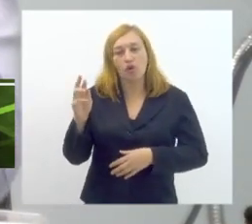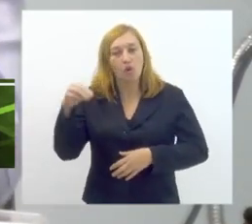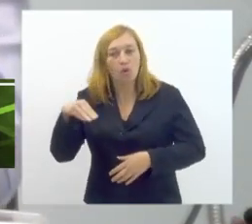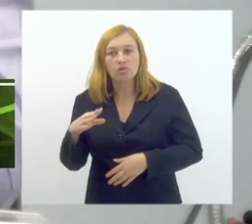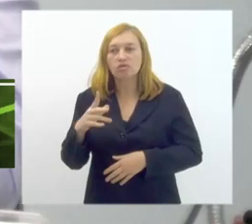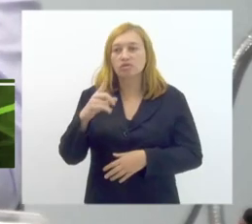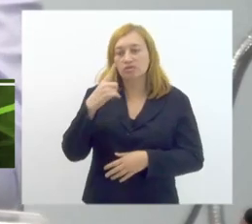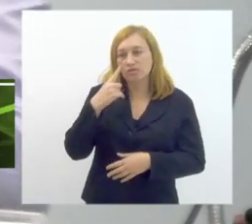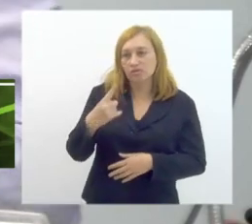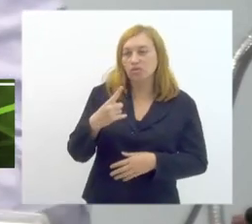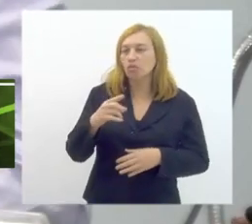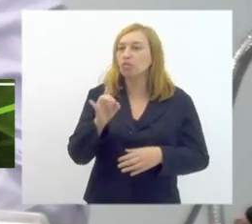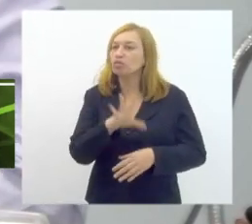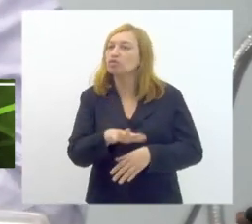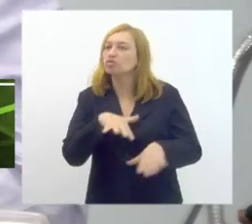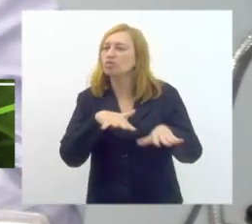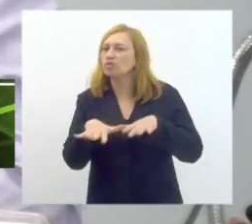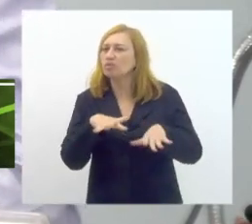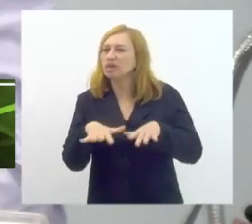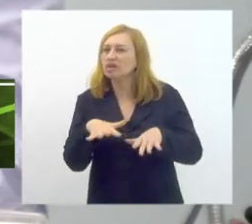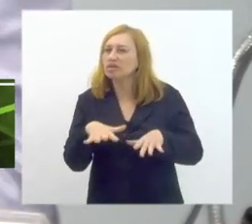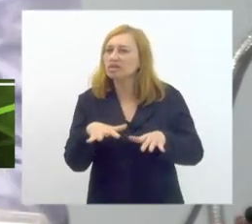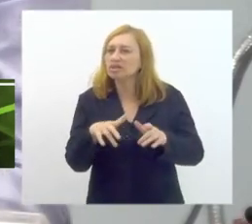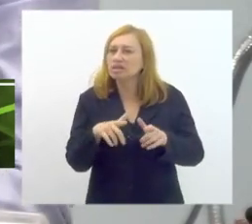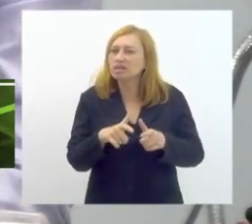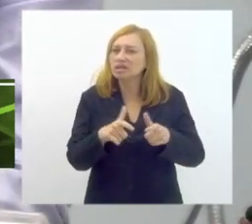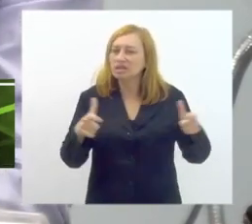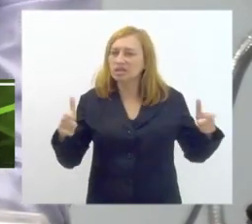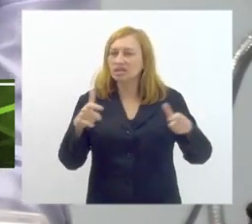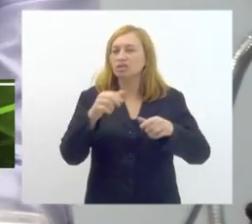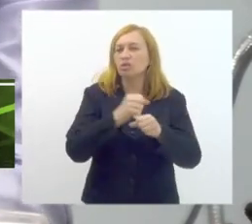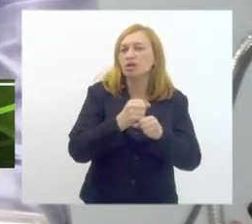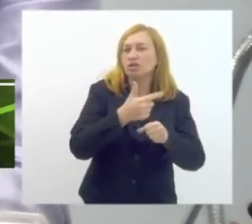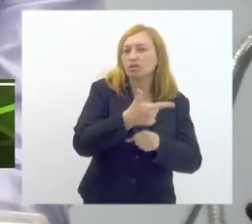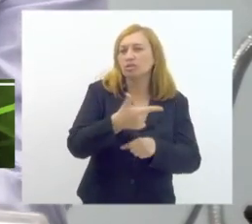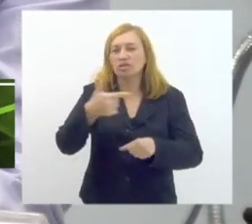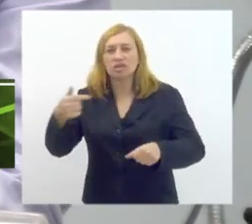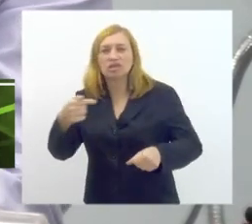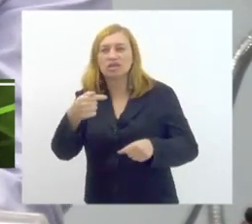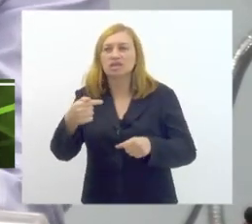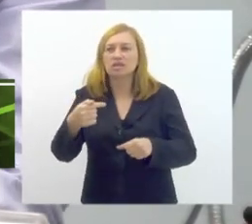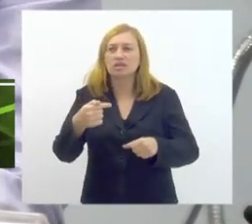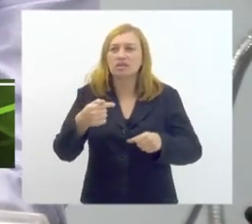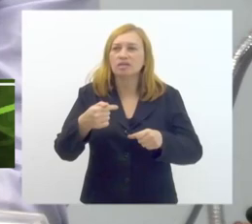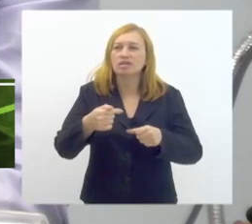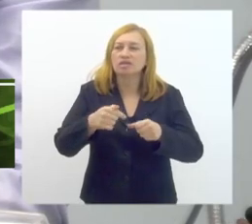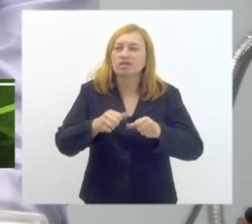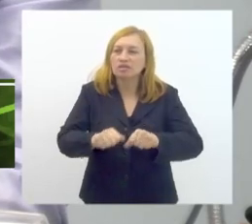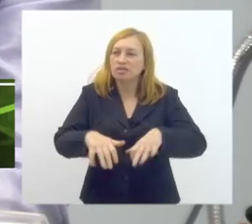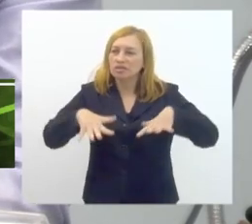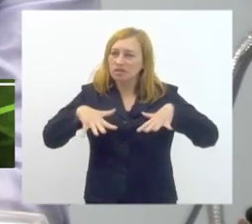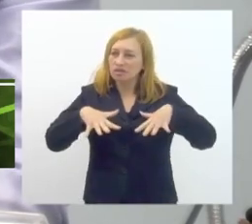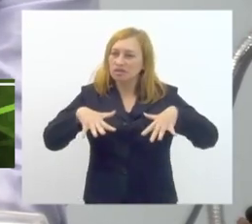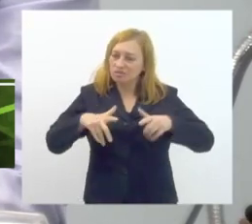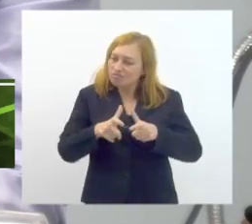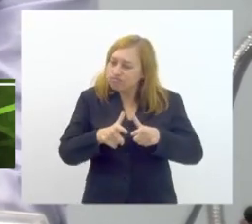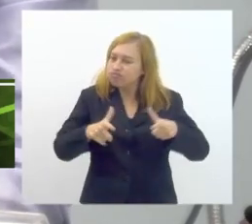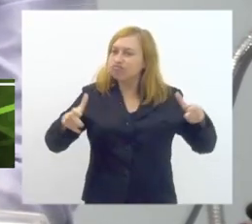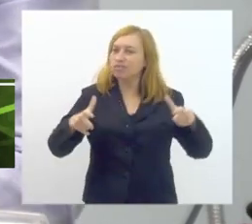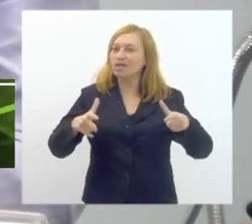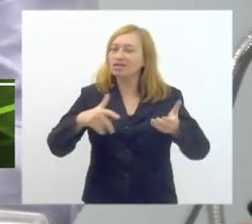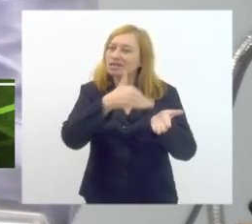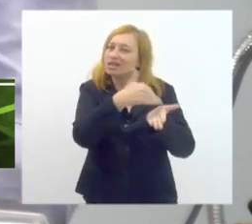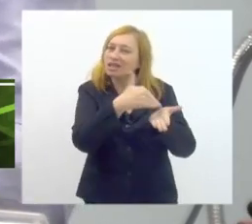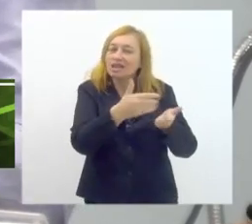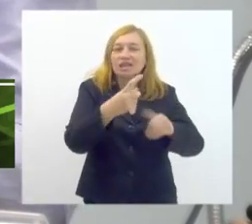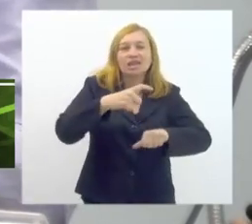um último movimento dessa dimensão em 2017, com uma plenária também recheada de prefeitos e secretários. Naquele